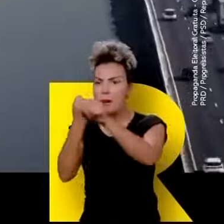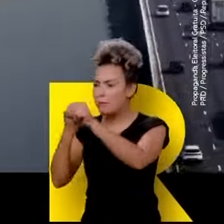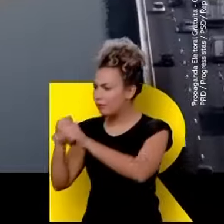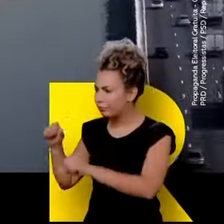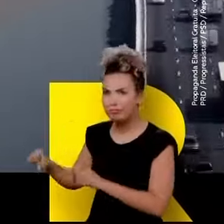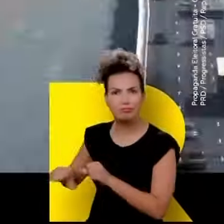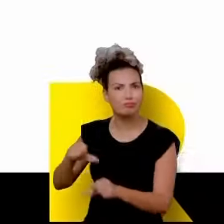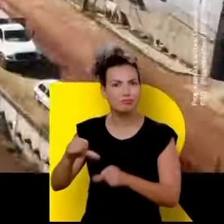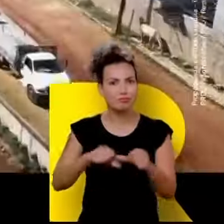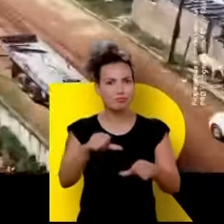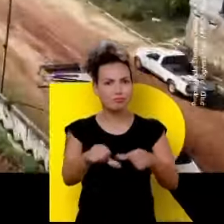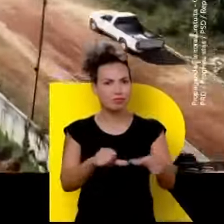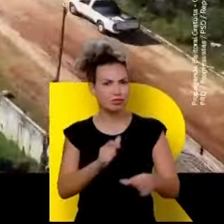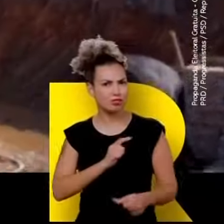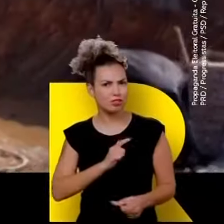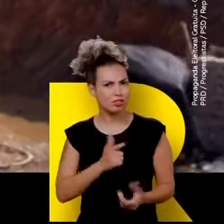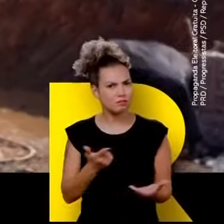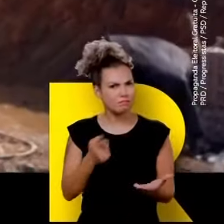transformação.